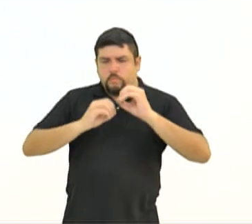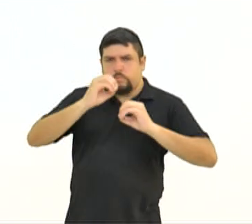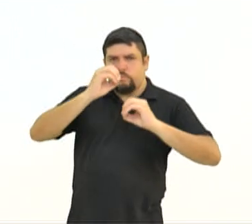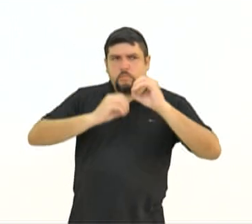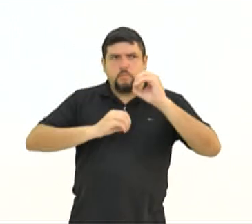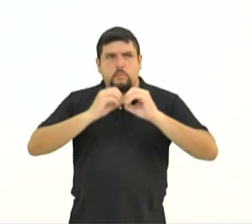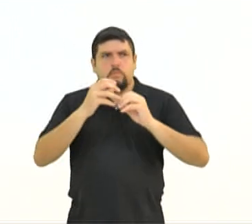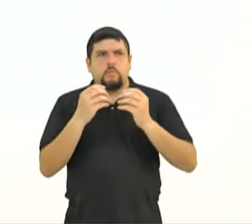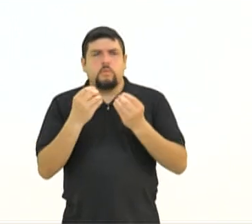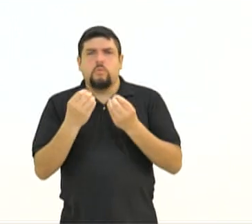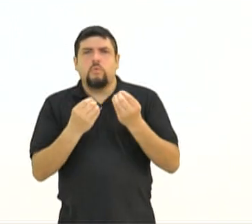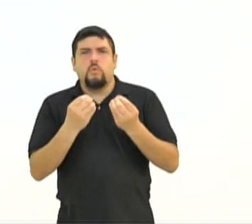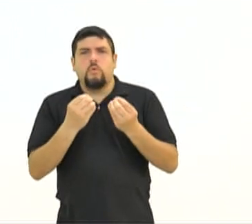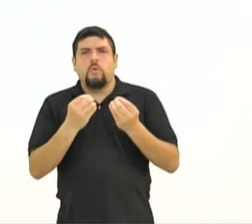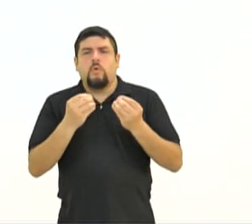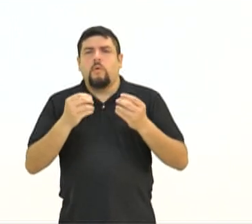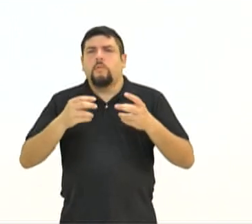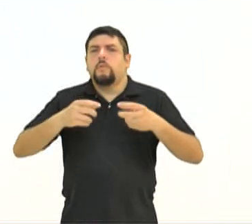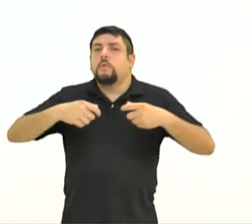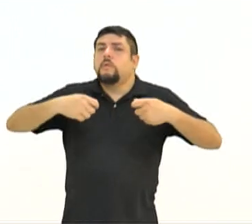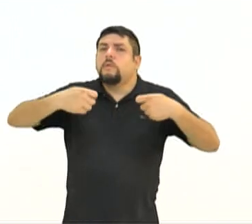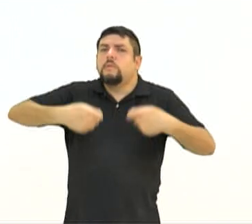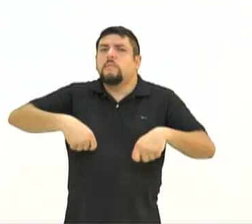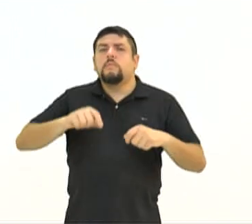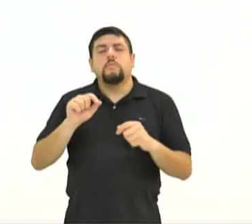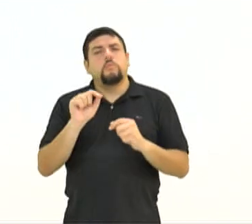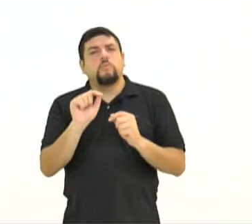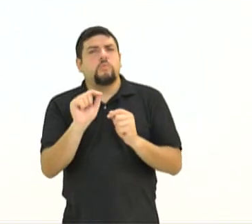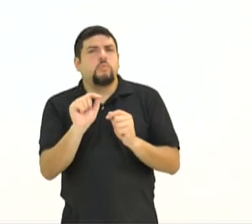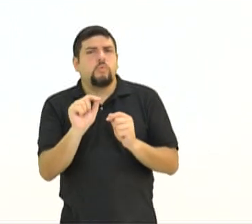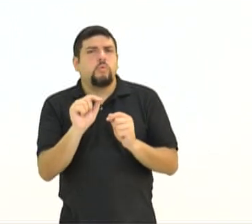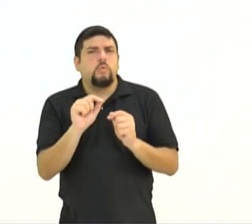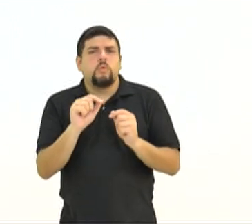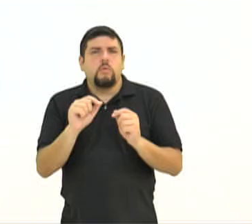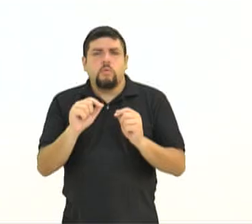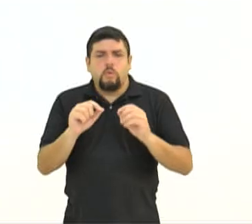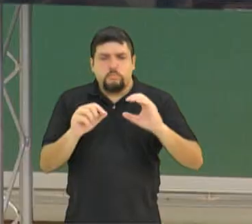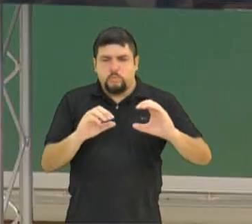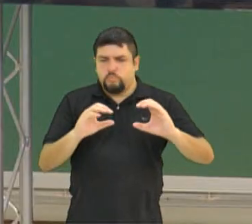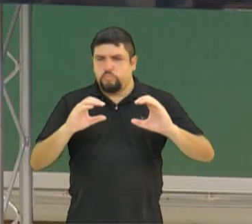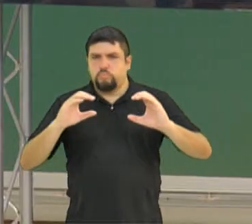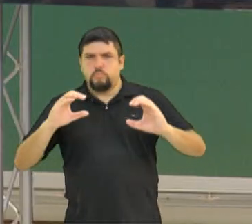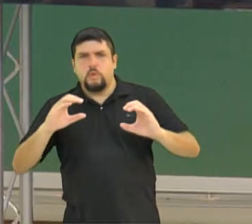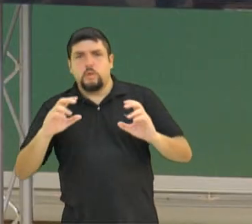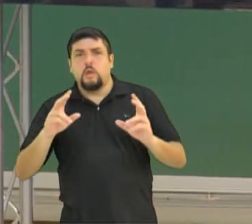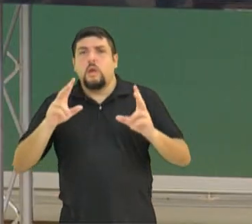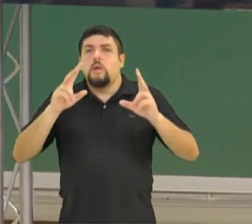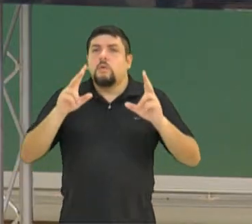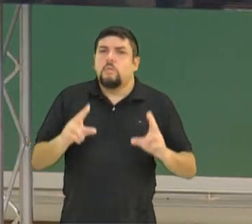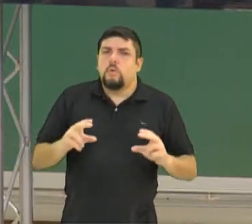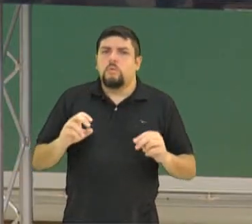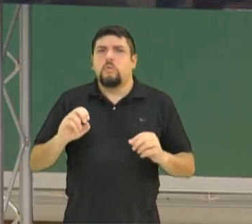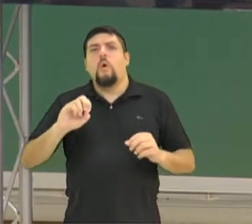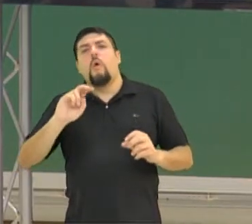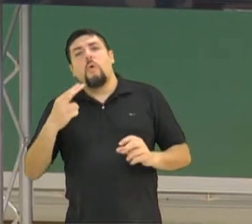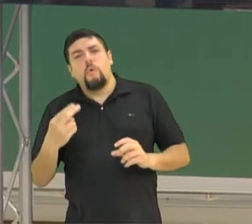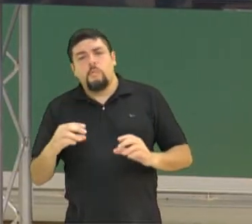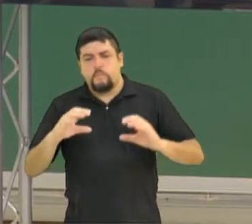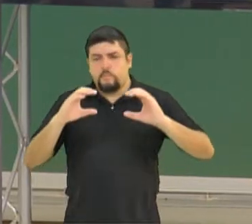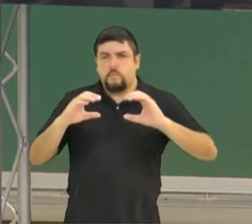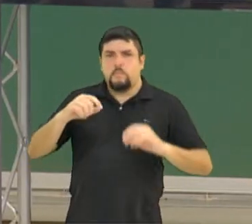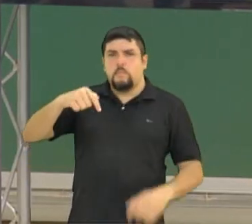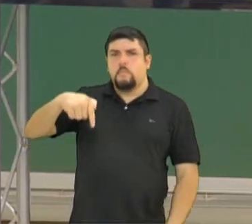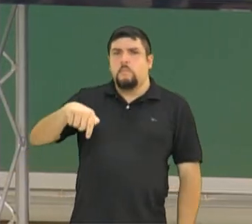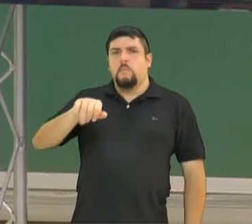que tenha, galera, a existência de um ou mais carboninhos assimétricos, ou carbonos quirais que a gente chama,